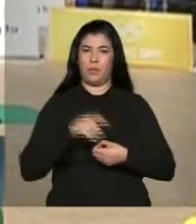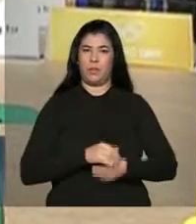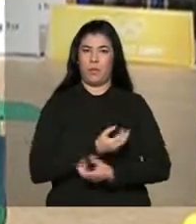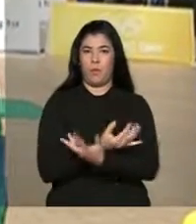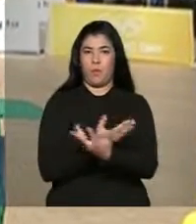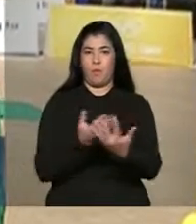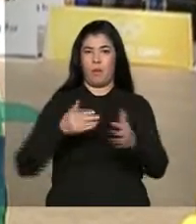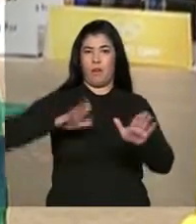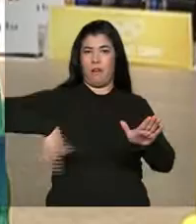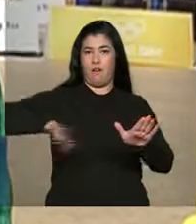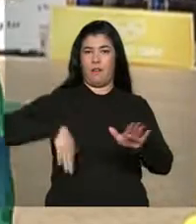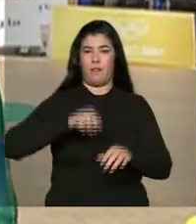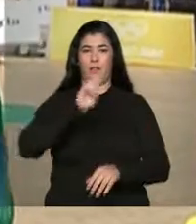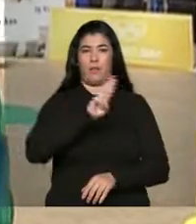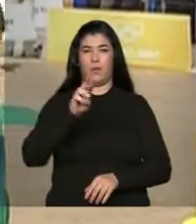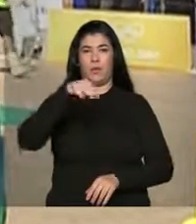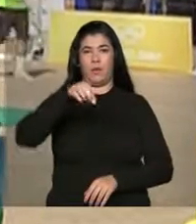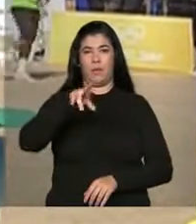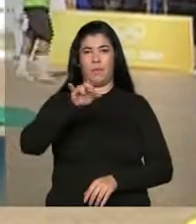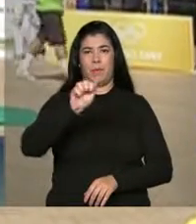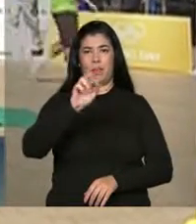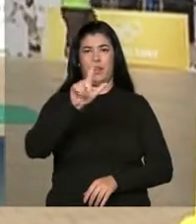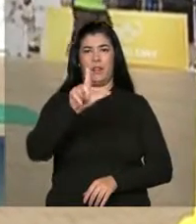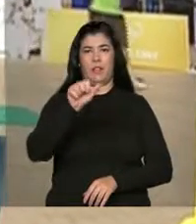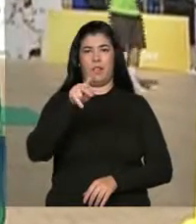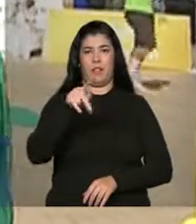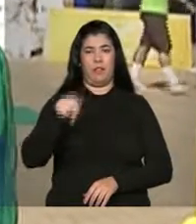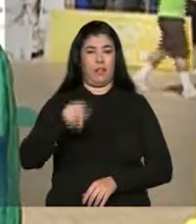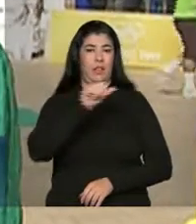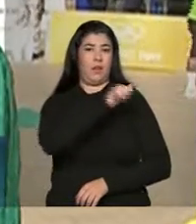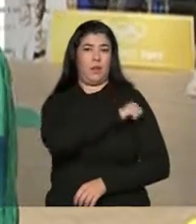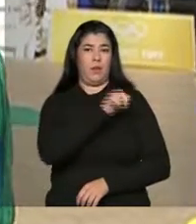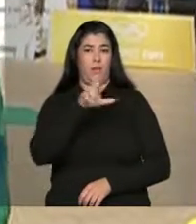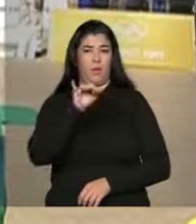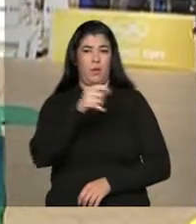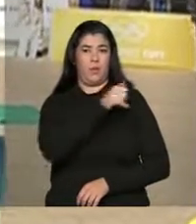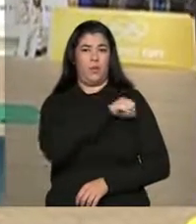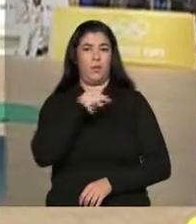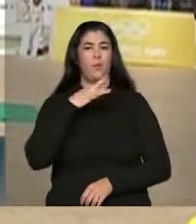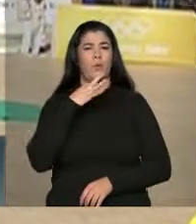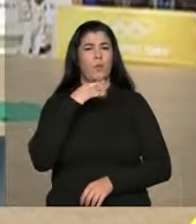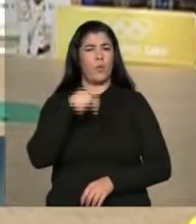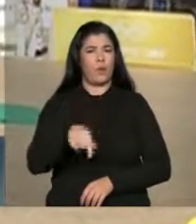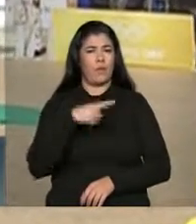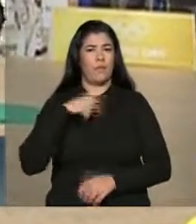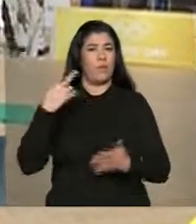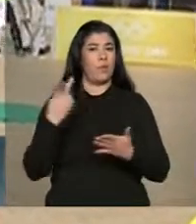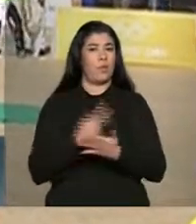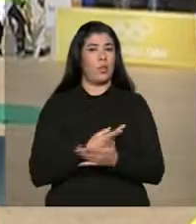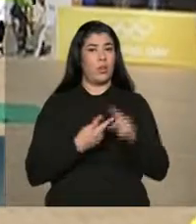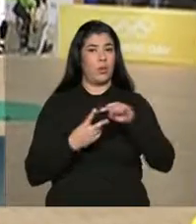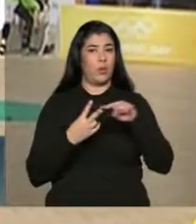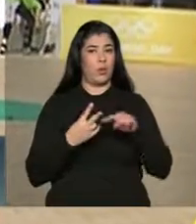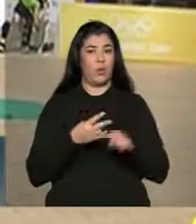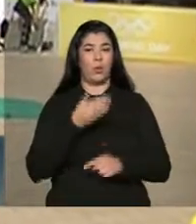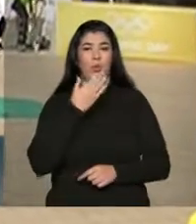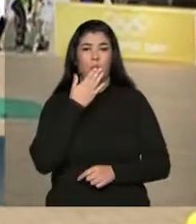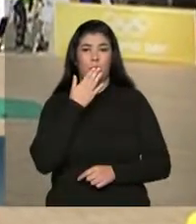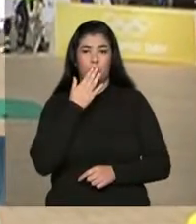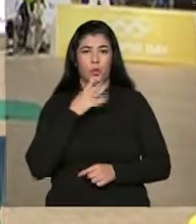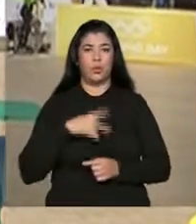maria lenk que fica na barra da tijuca no rio de janeiro para quem não conhece aqui vai ser o palco de duas modalidades dos jogos